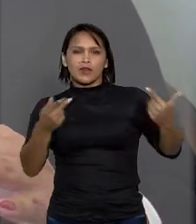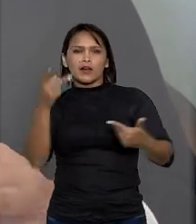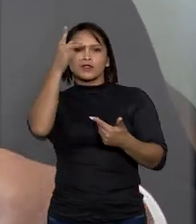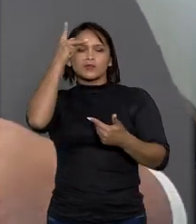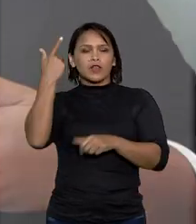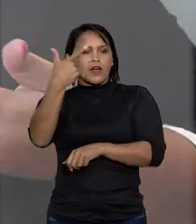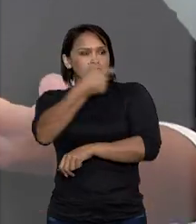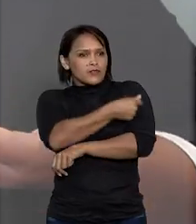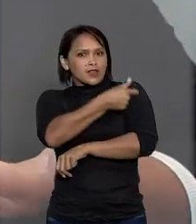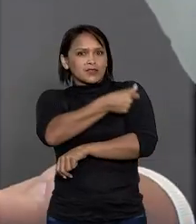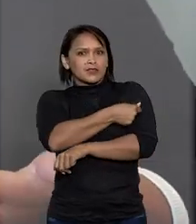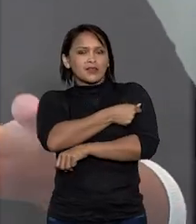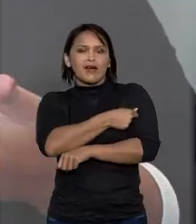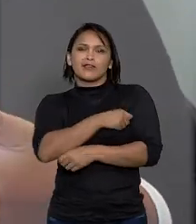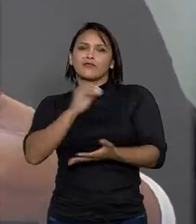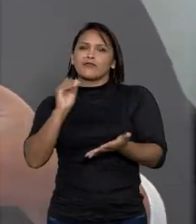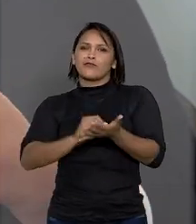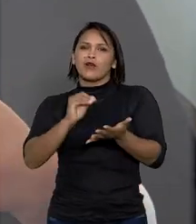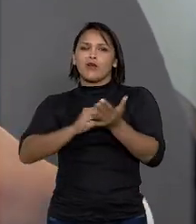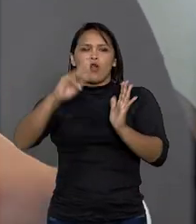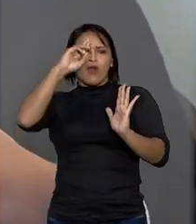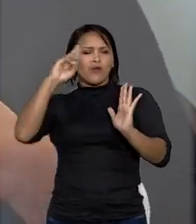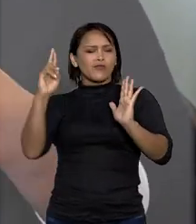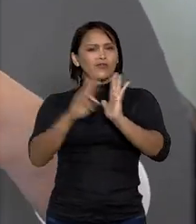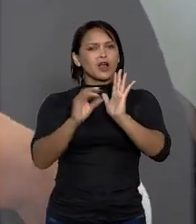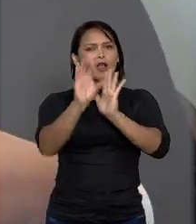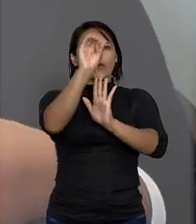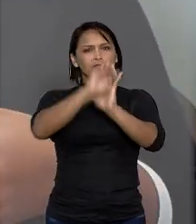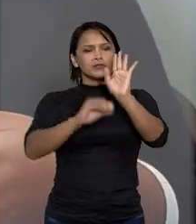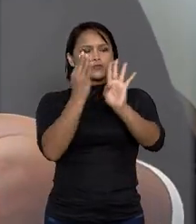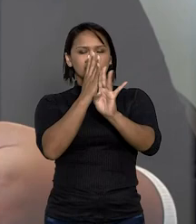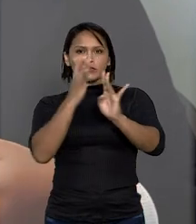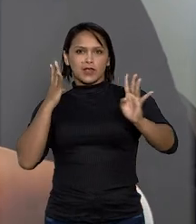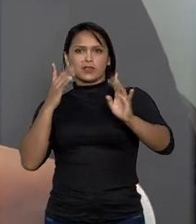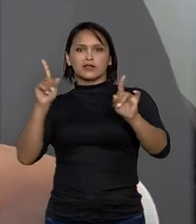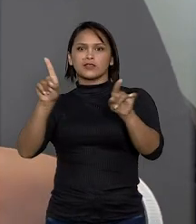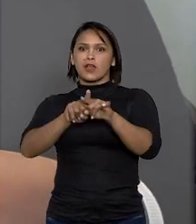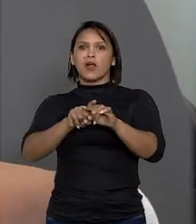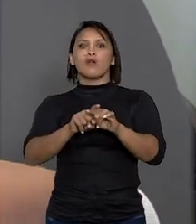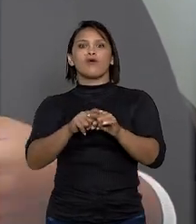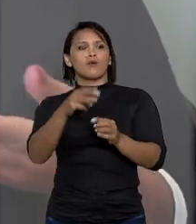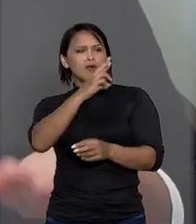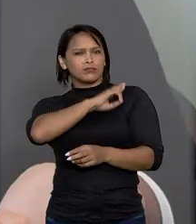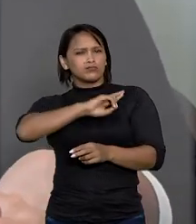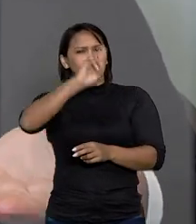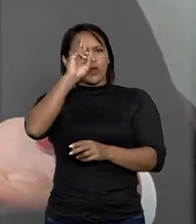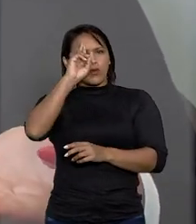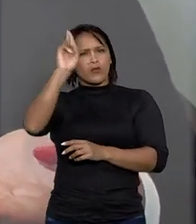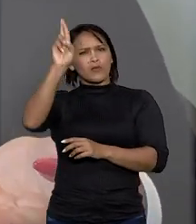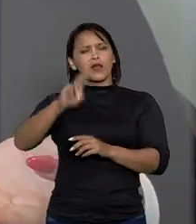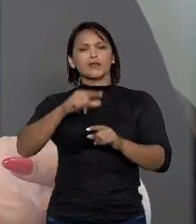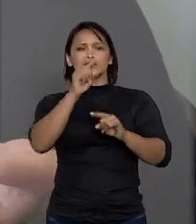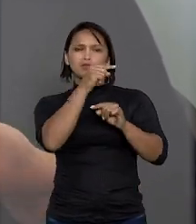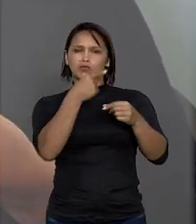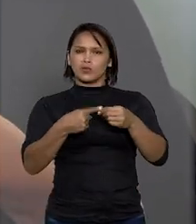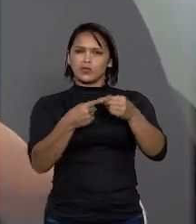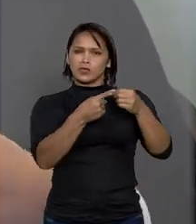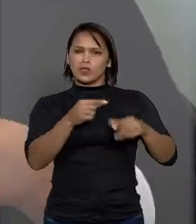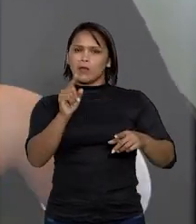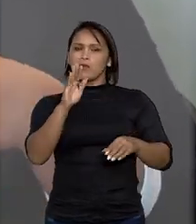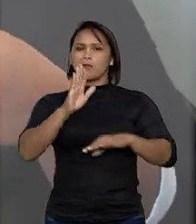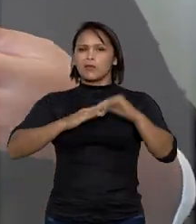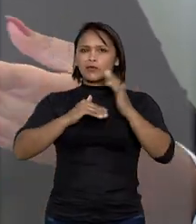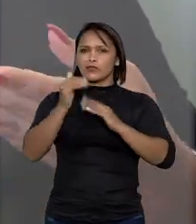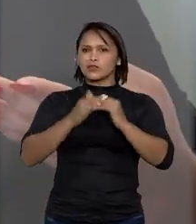pessoas foram vacinadas Sem respeito as prioridades oficiais entre elas autoridades do município e Profissionais de Saúde